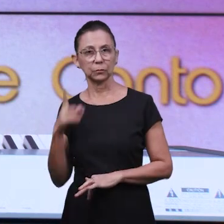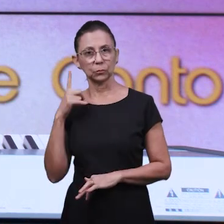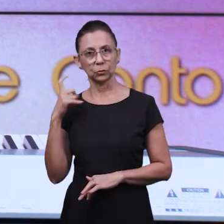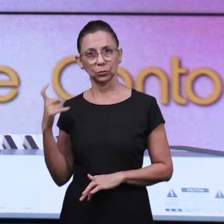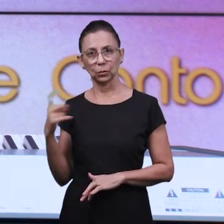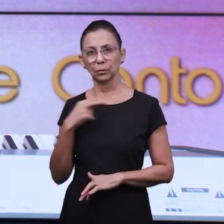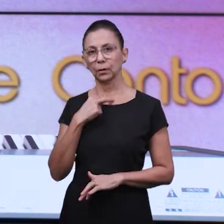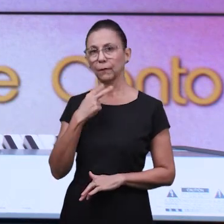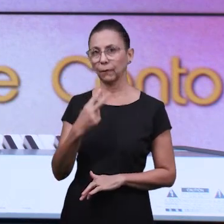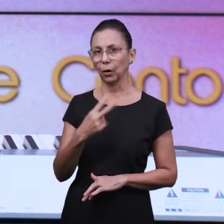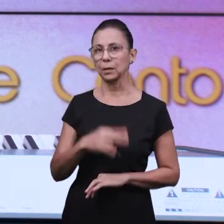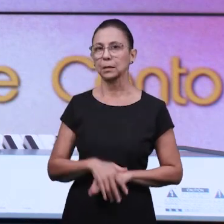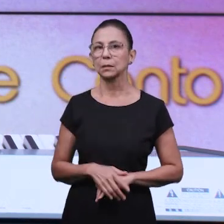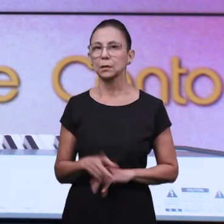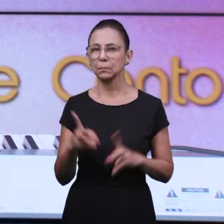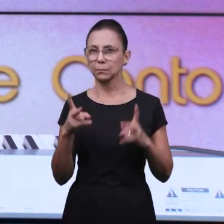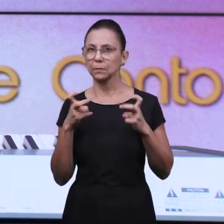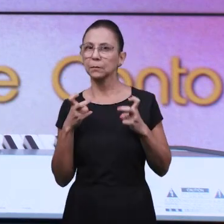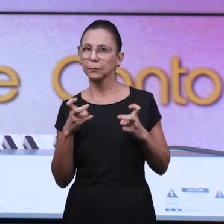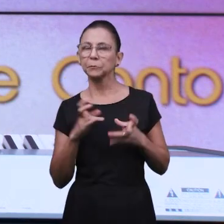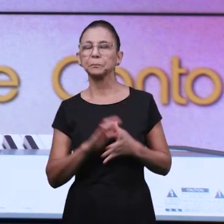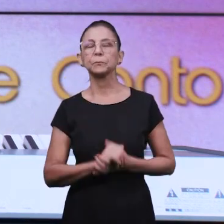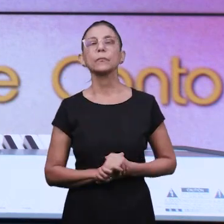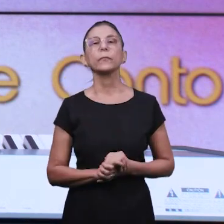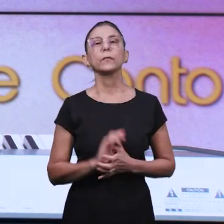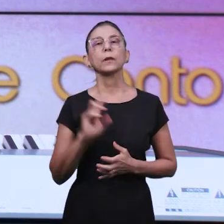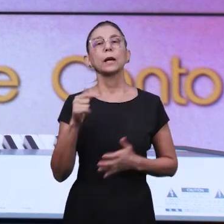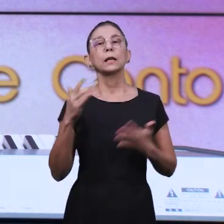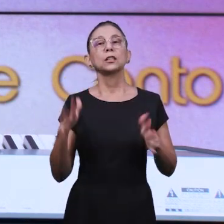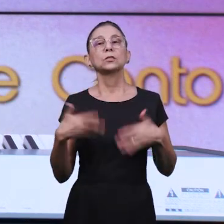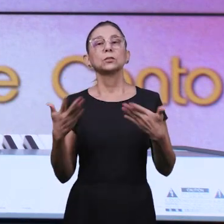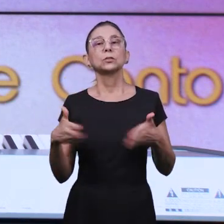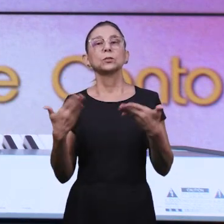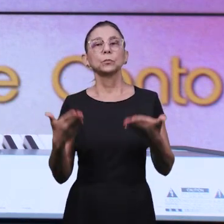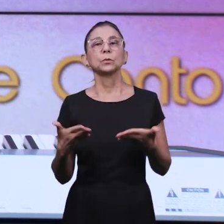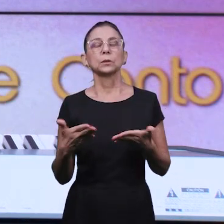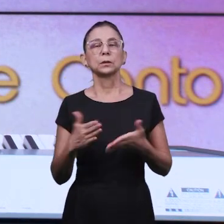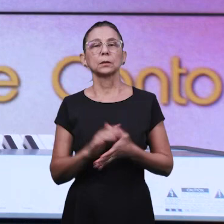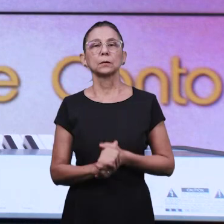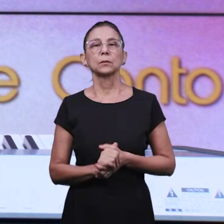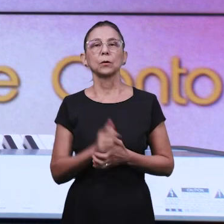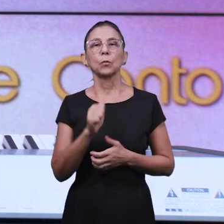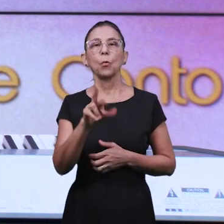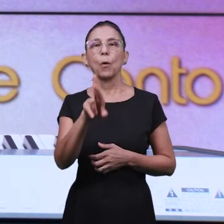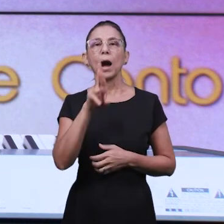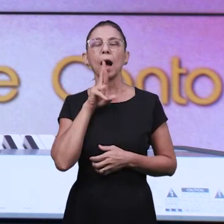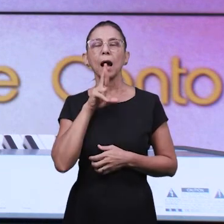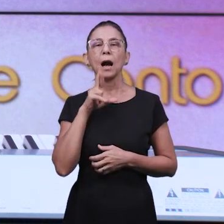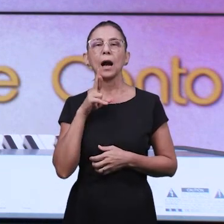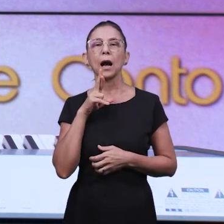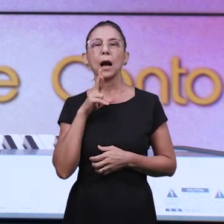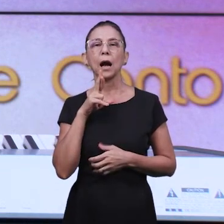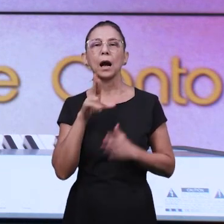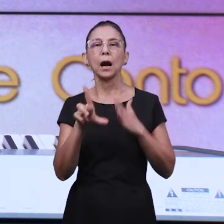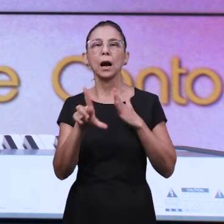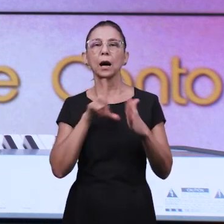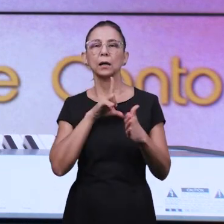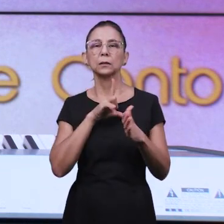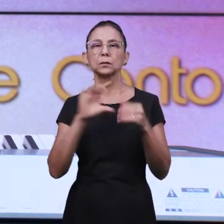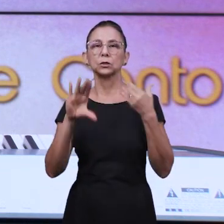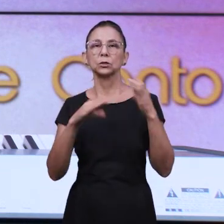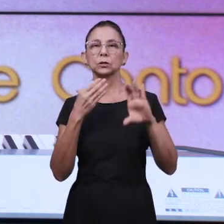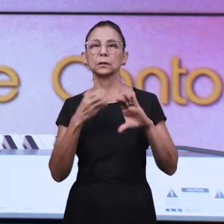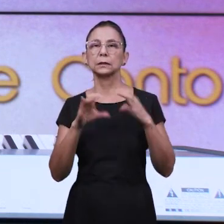do som. Os irmãos perceberam que nós estimulamos a nossa musculatura respiratória antes